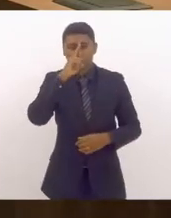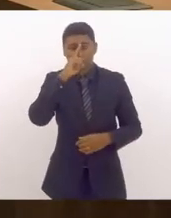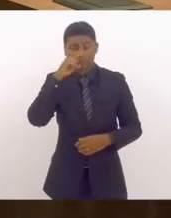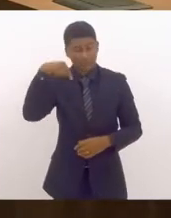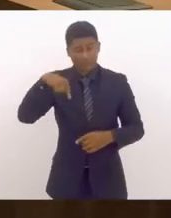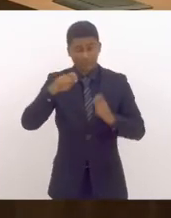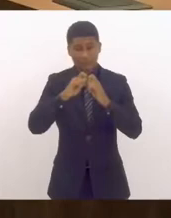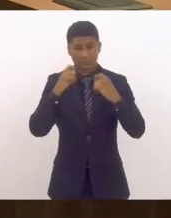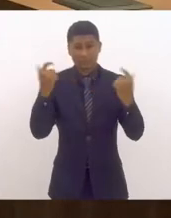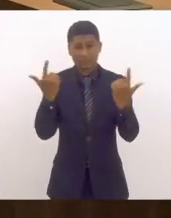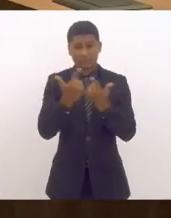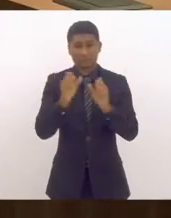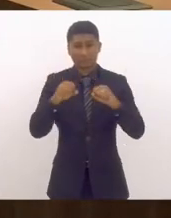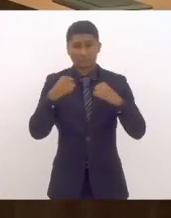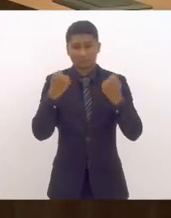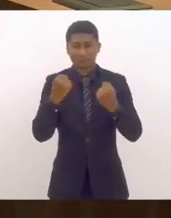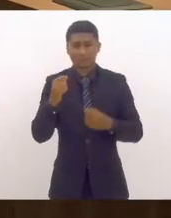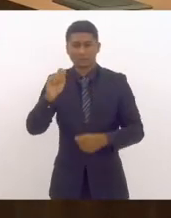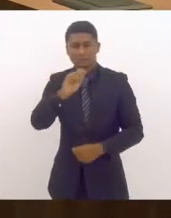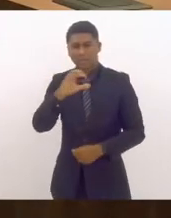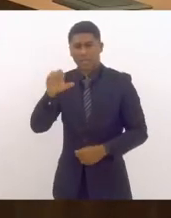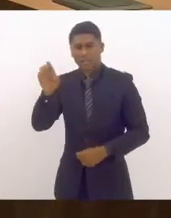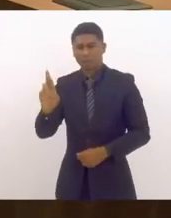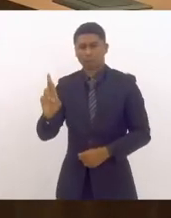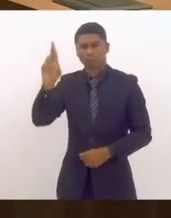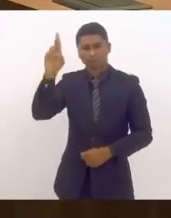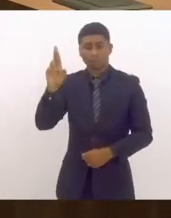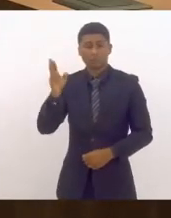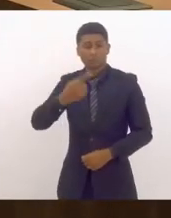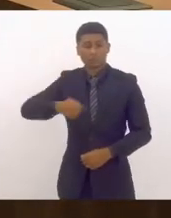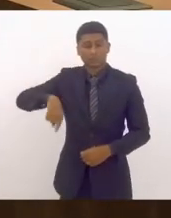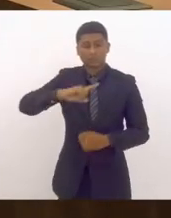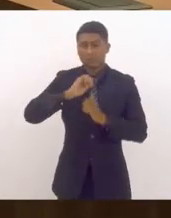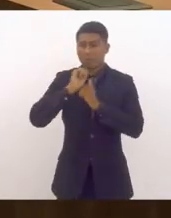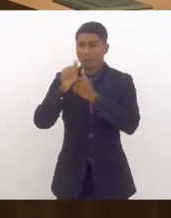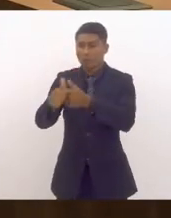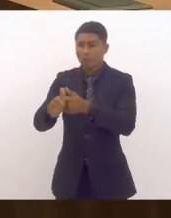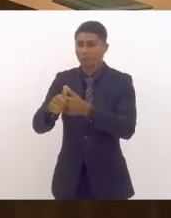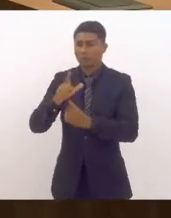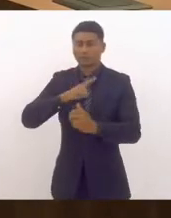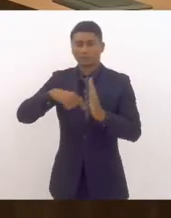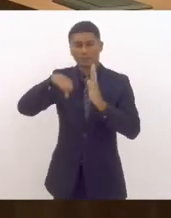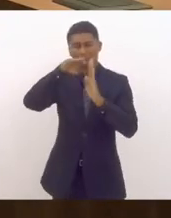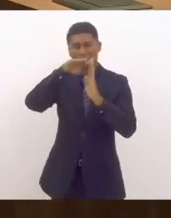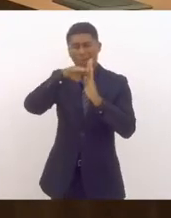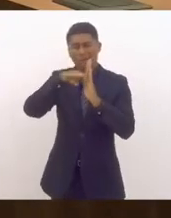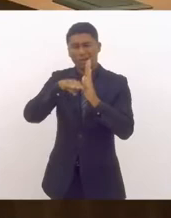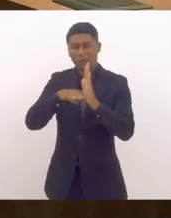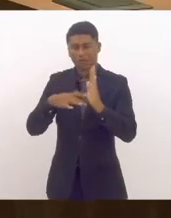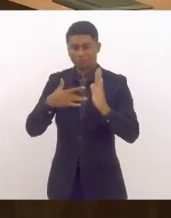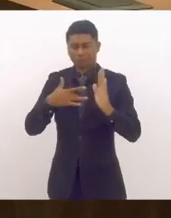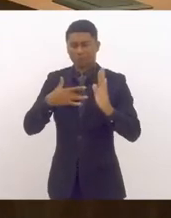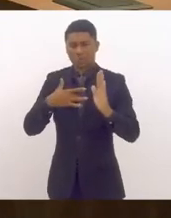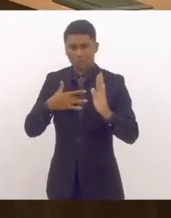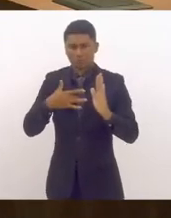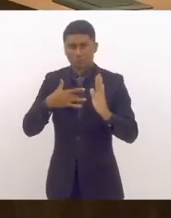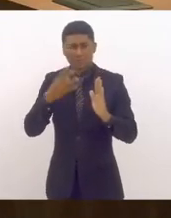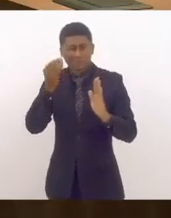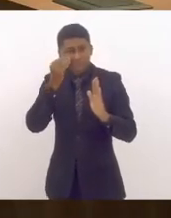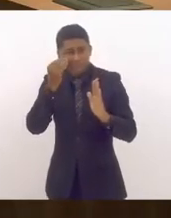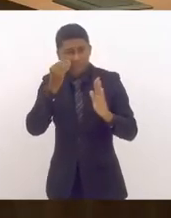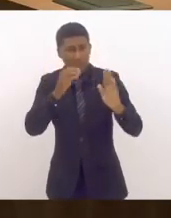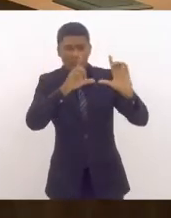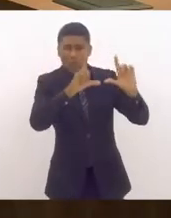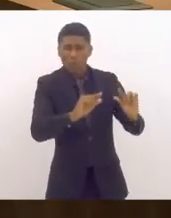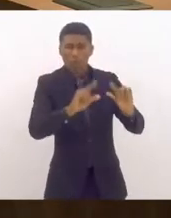eu e a deputada Marta Rocha temos acompanhado passo a passo um programa de erradicação da tuberculose no Rio de Janeiro. Isso tem a ver com política